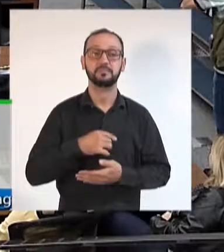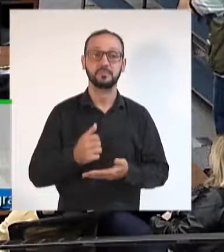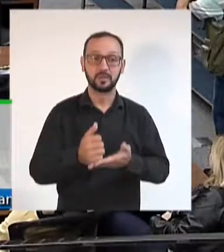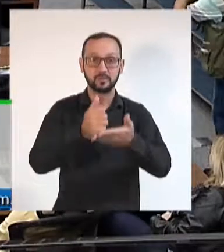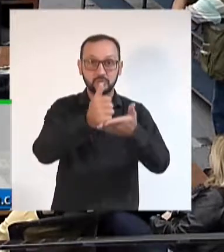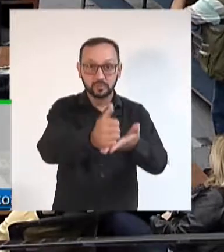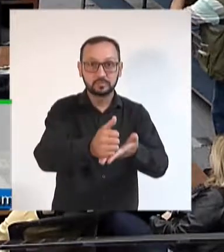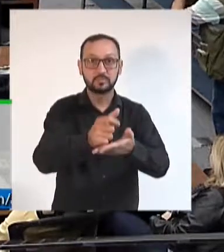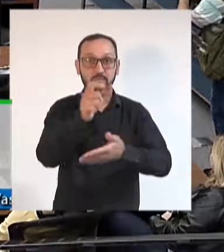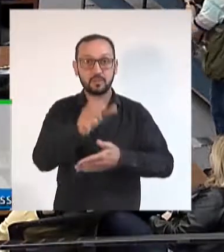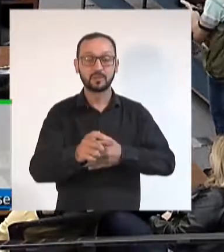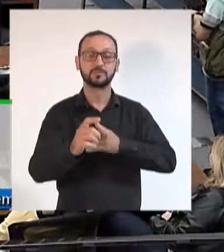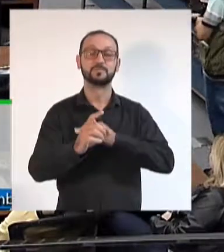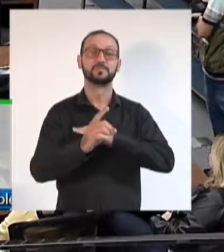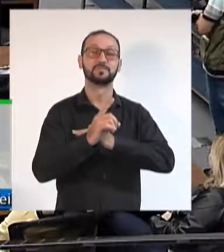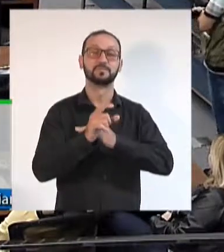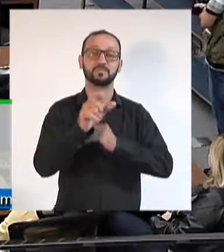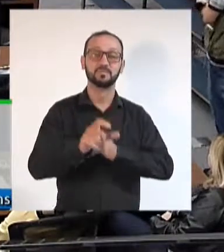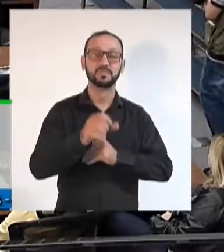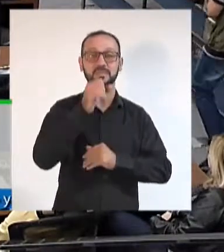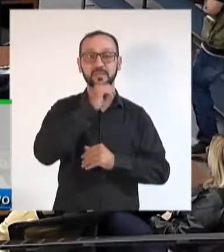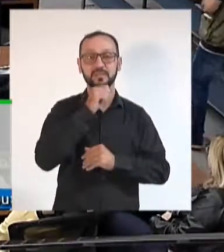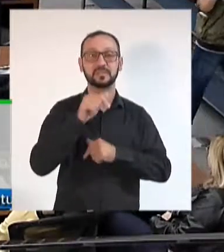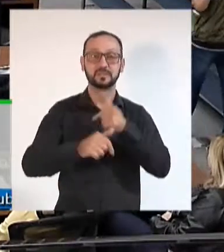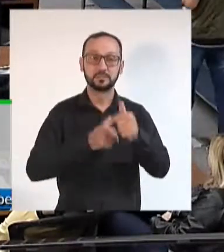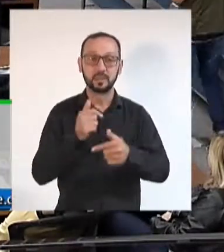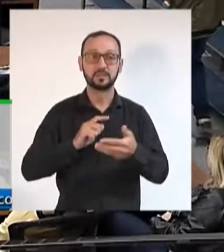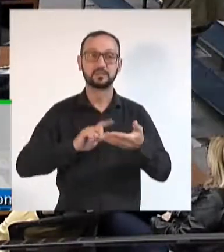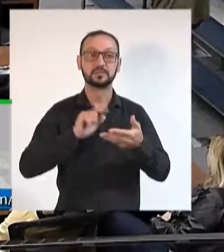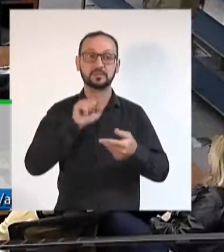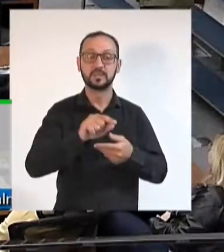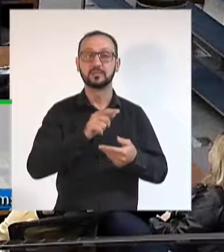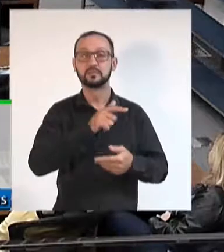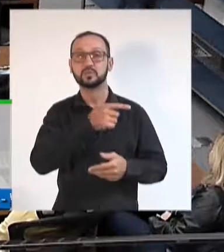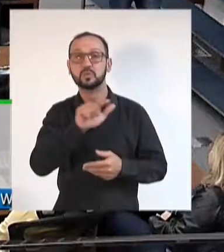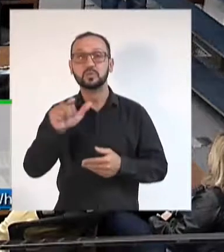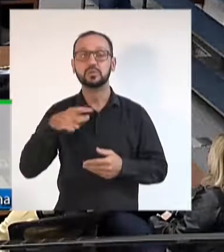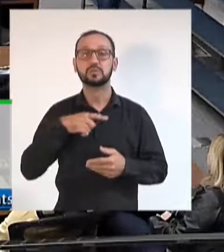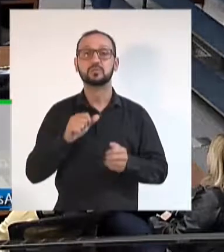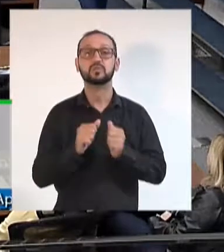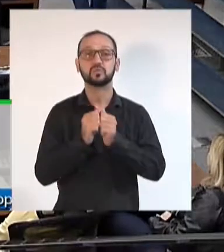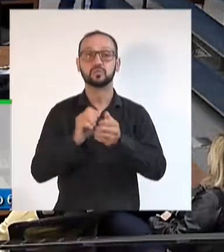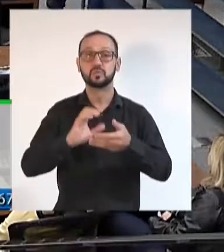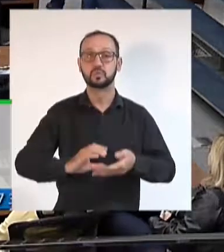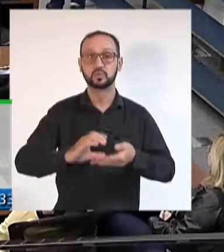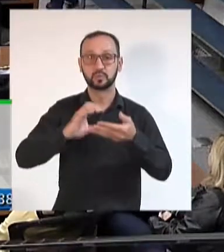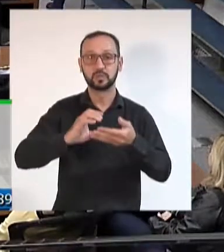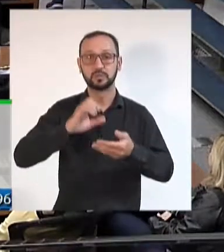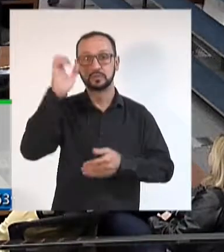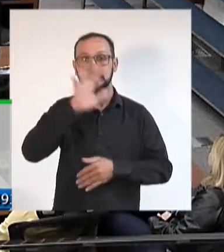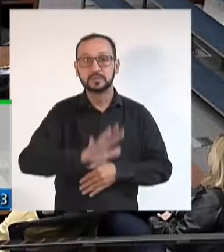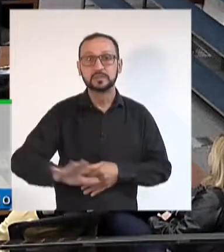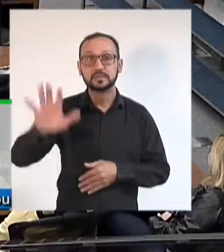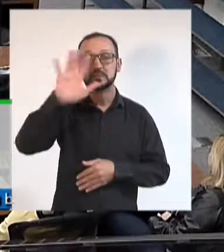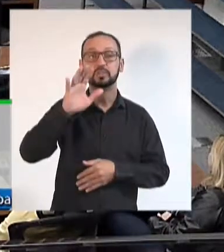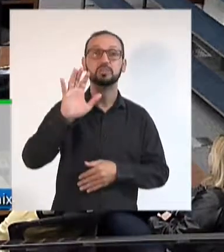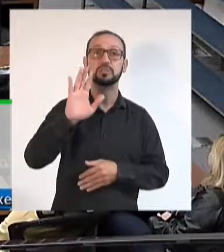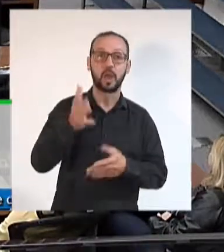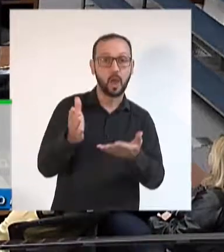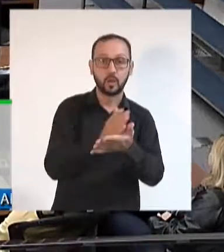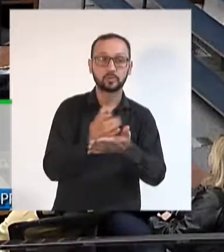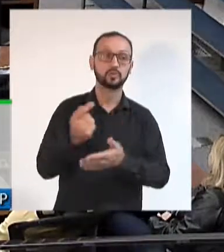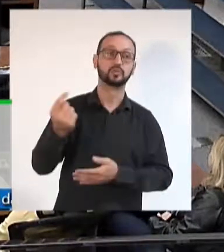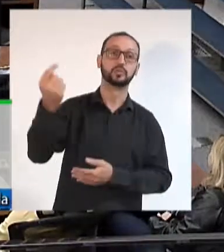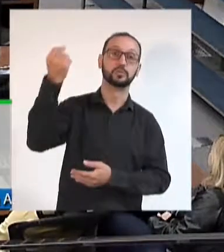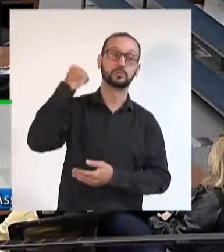pessoa idosa. Então, isso é fruto do trabalho dele, fruto de muita gente, que está no Conselho Nacional hoje, que já esteve